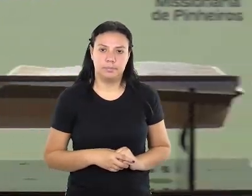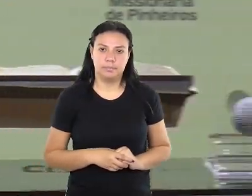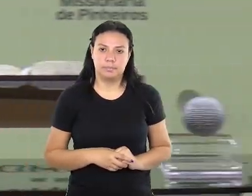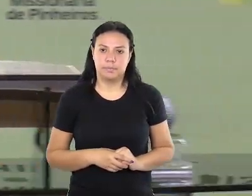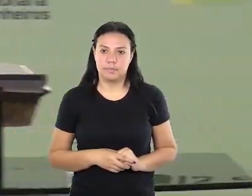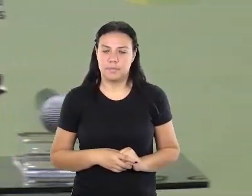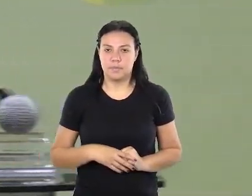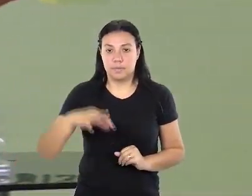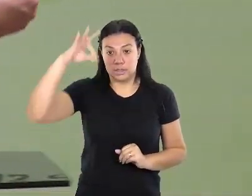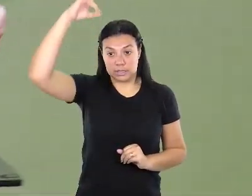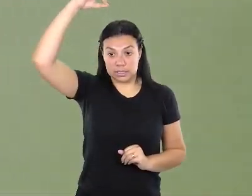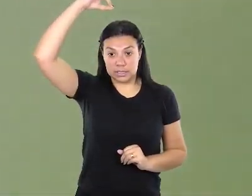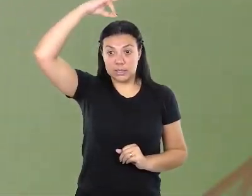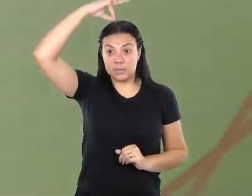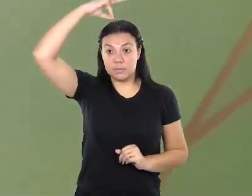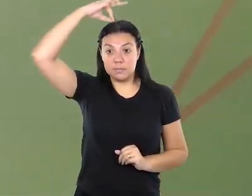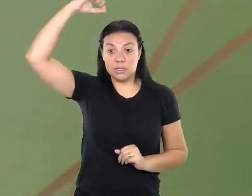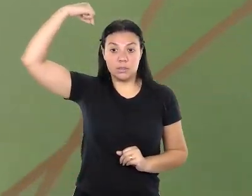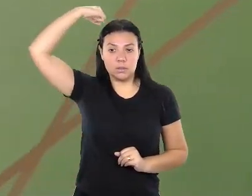Espírito Santo. Pregação,